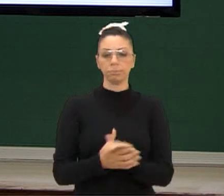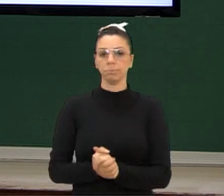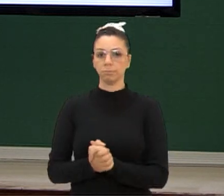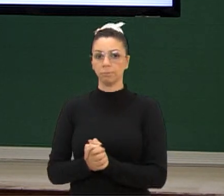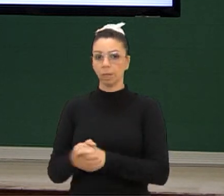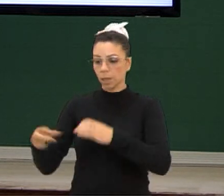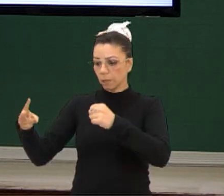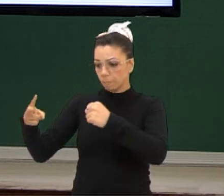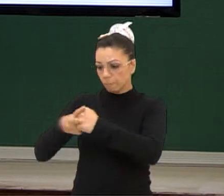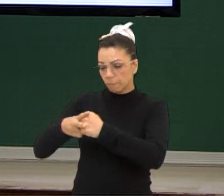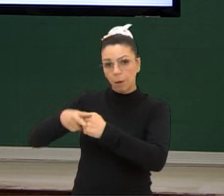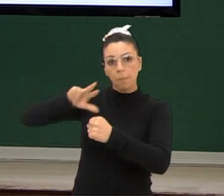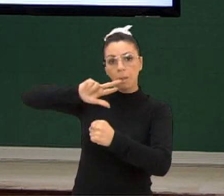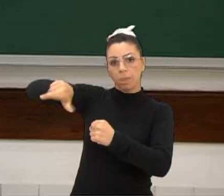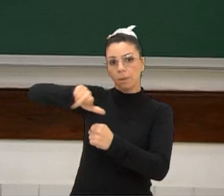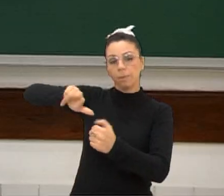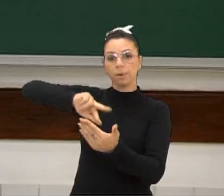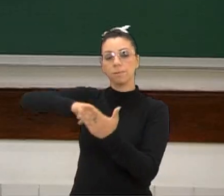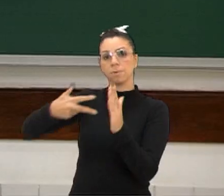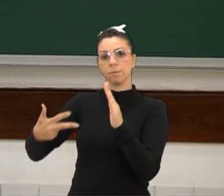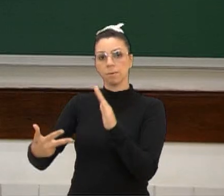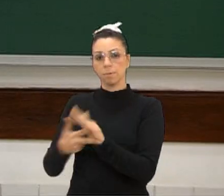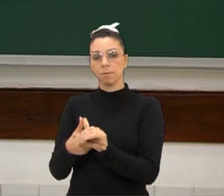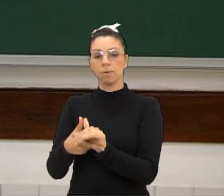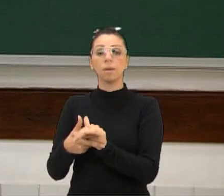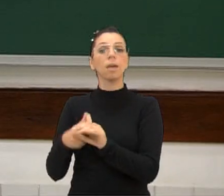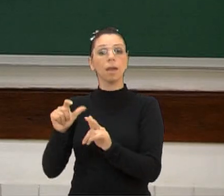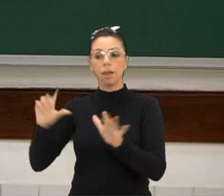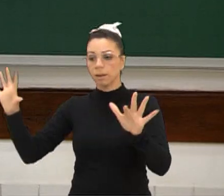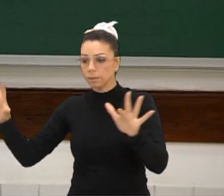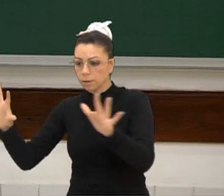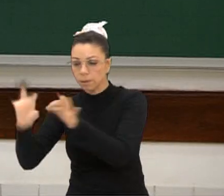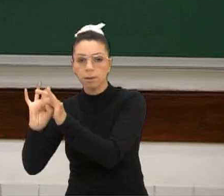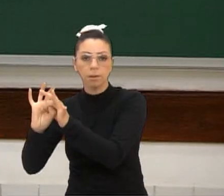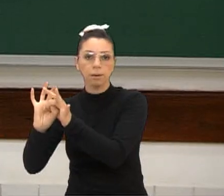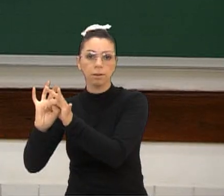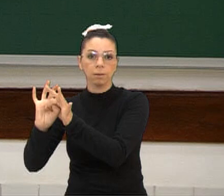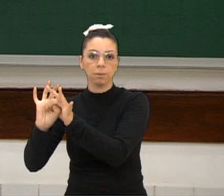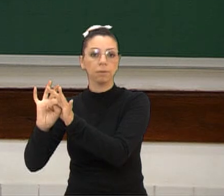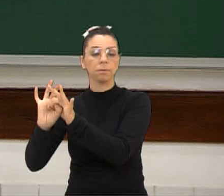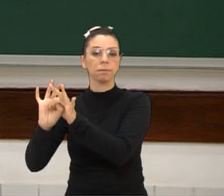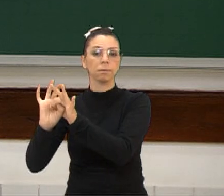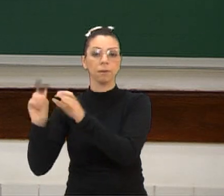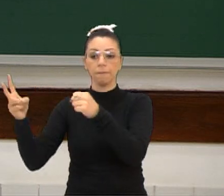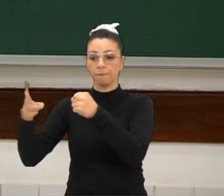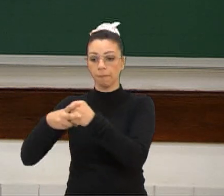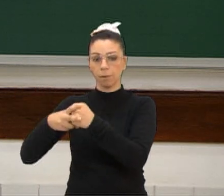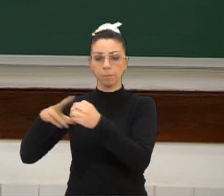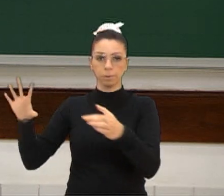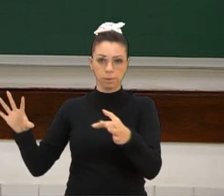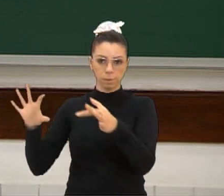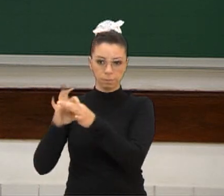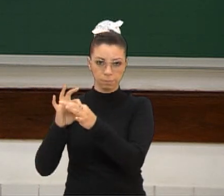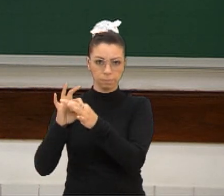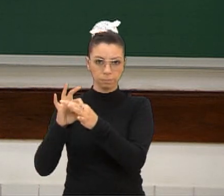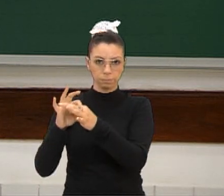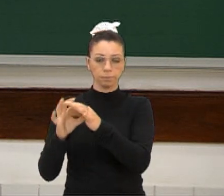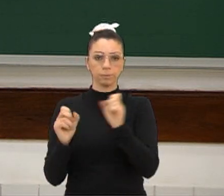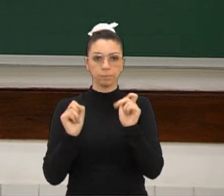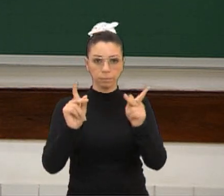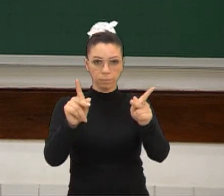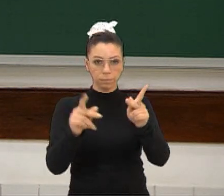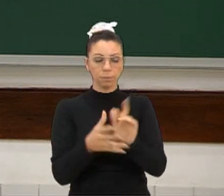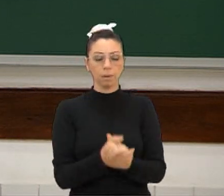Verbos não significativos indicam um estado, e esse estado indicado ali pelo verbo de ligação,